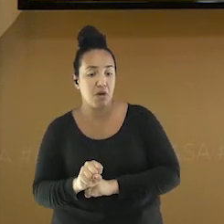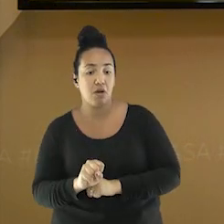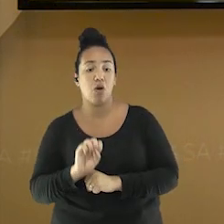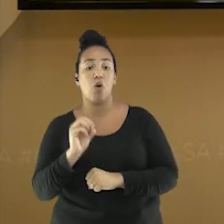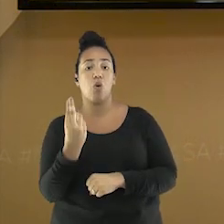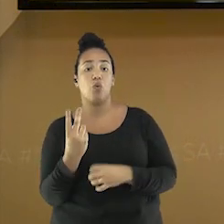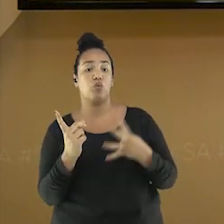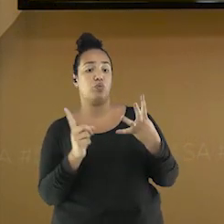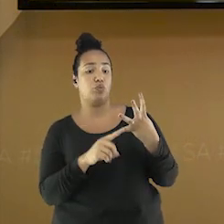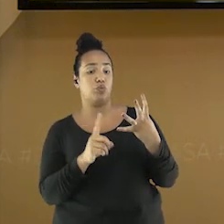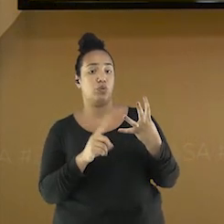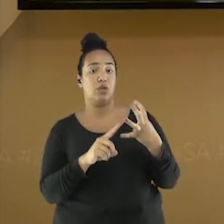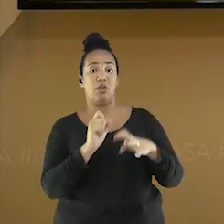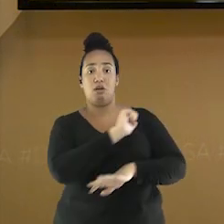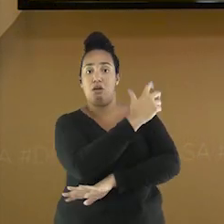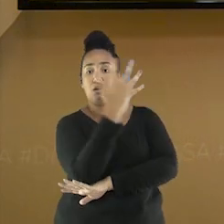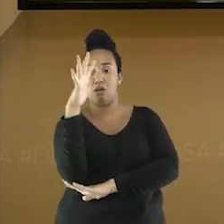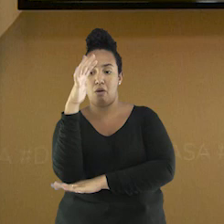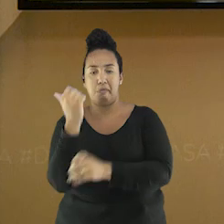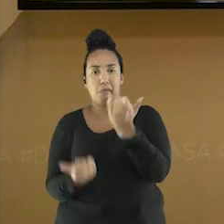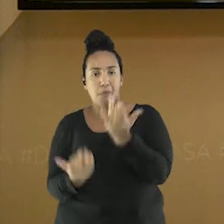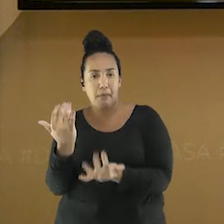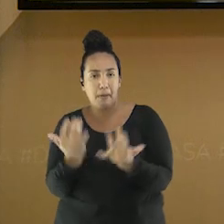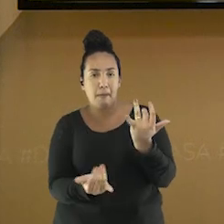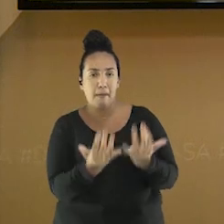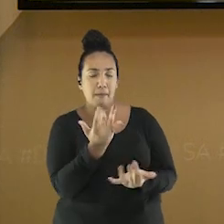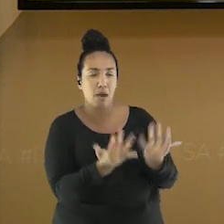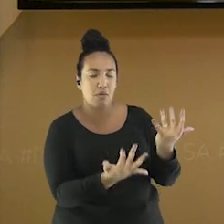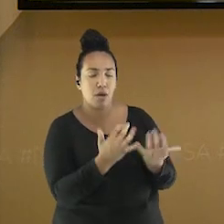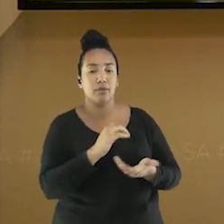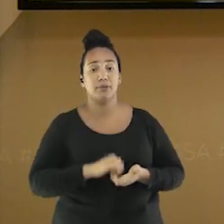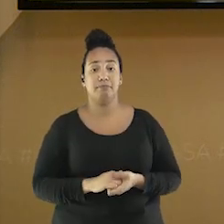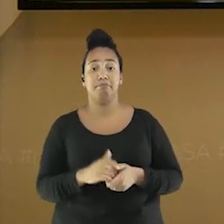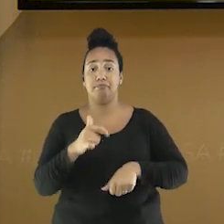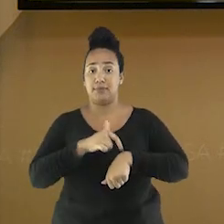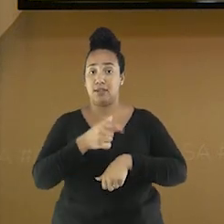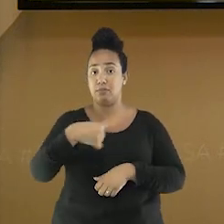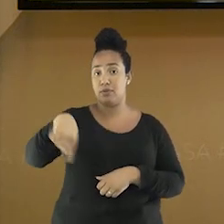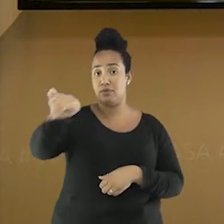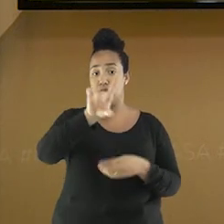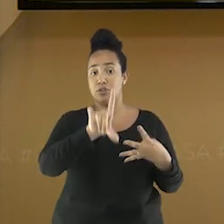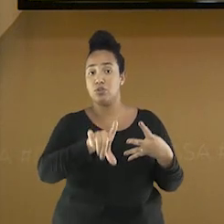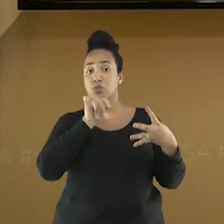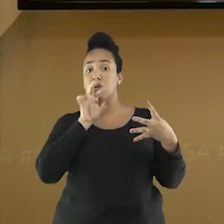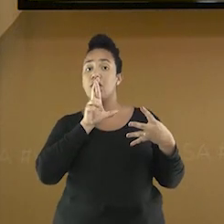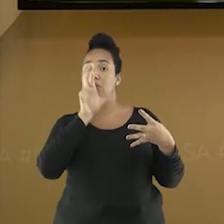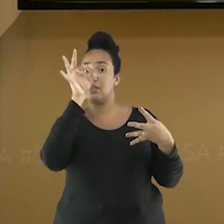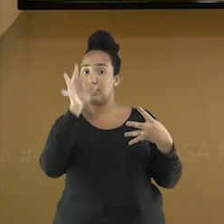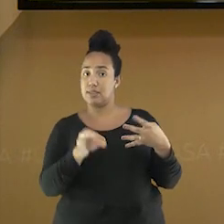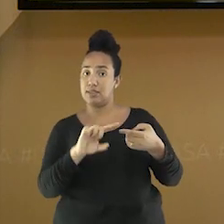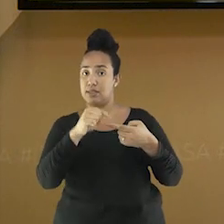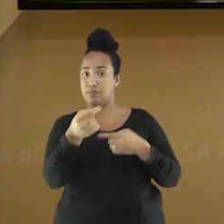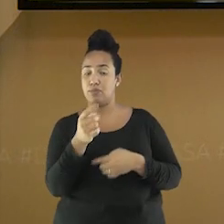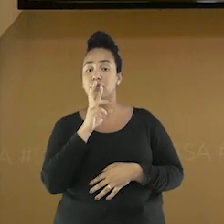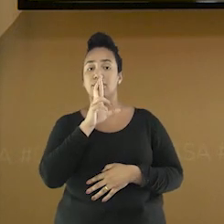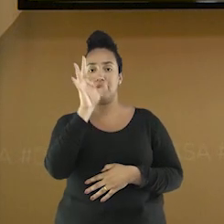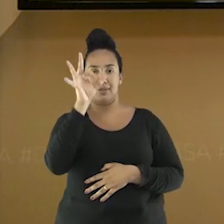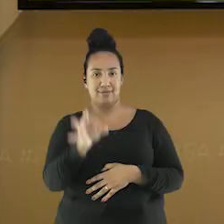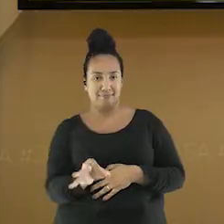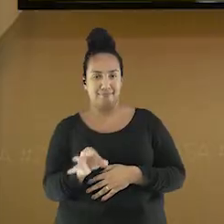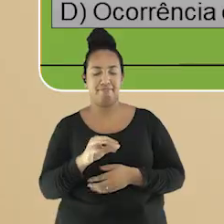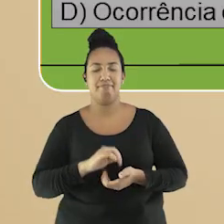é a letra D, ocorrência de queimadas? Então, darei um tempo para que vocês escolham a opção e voltamos já com a nossa